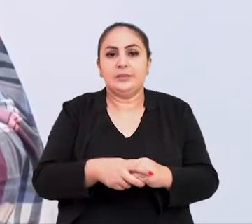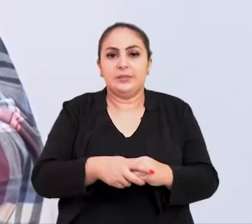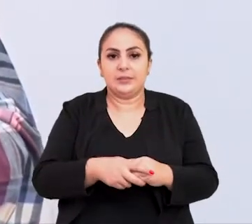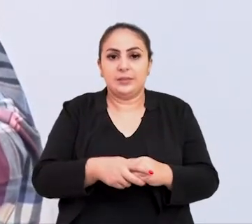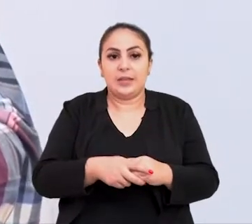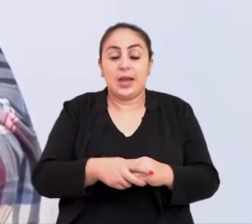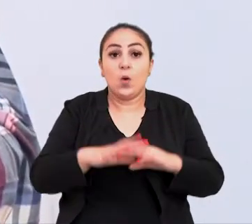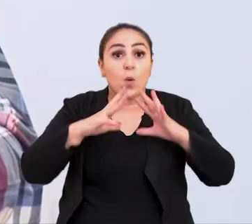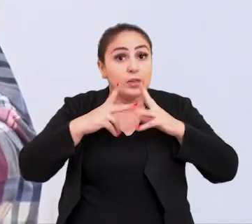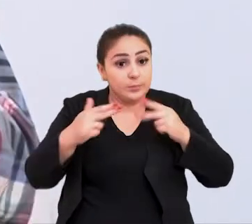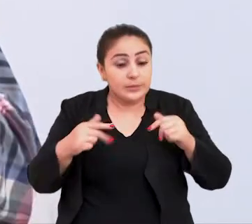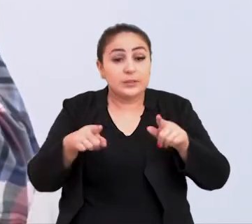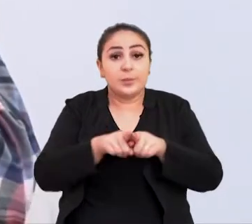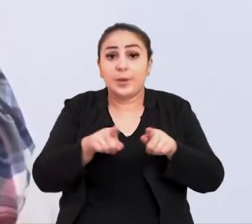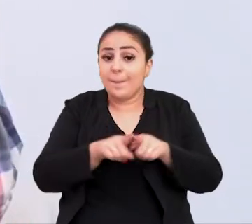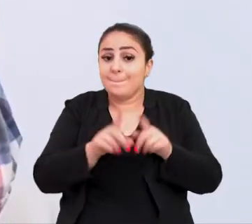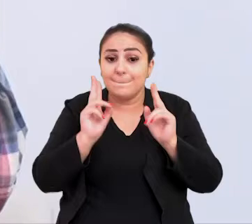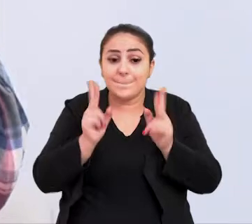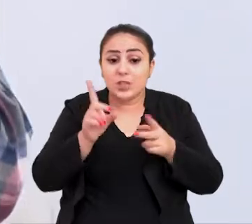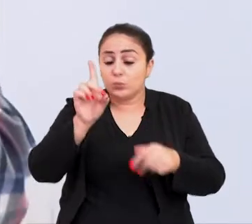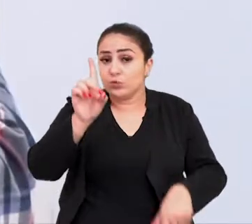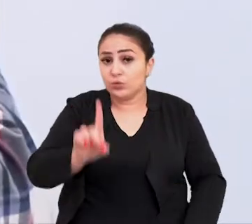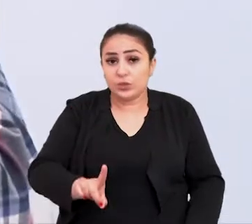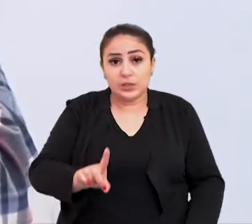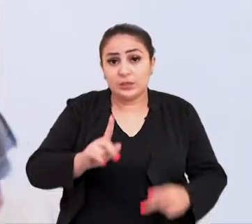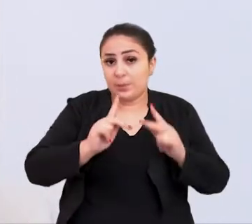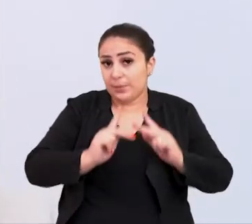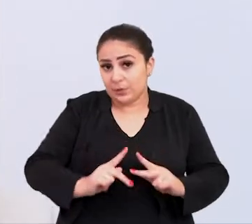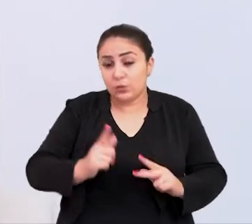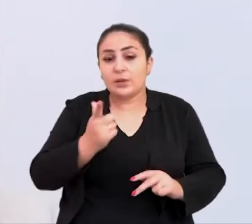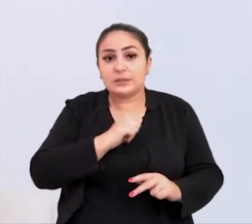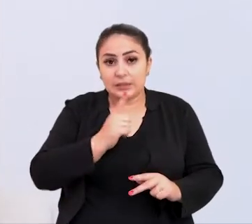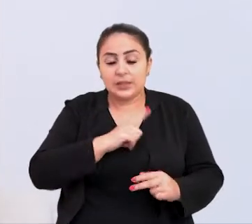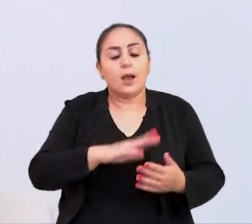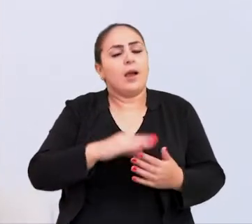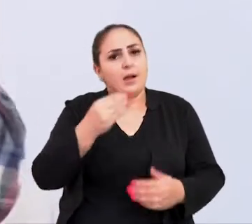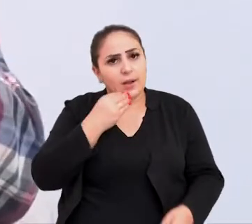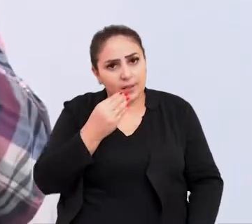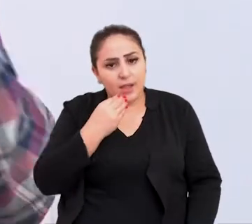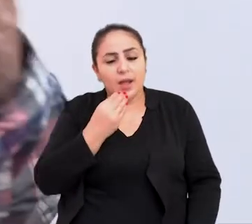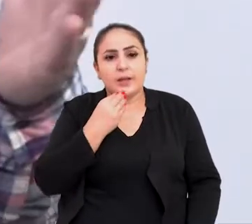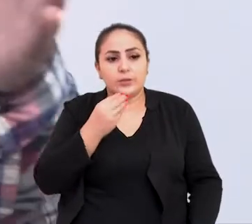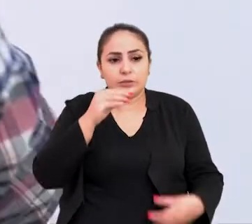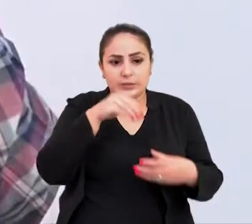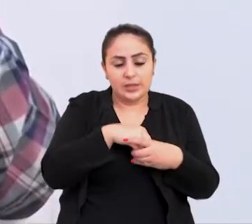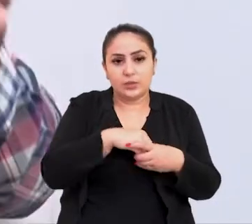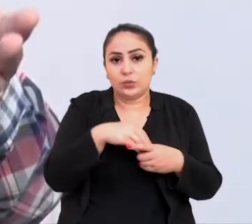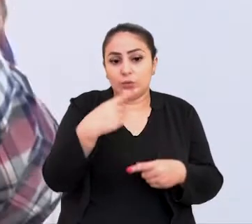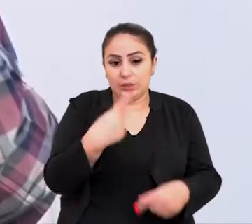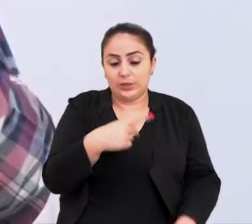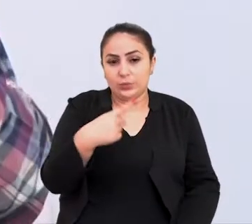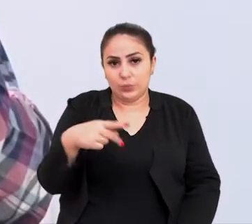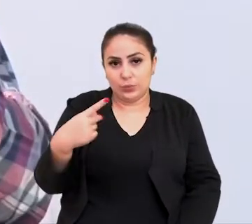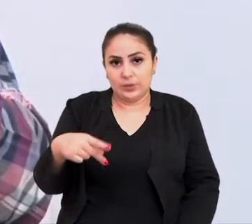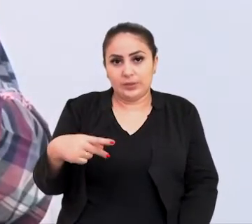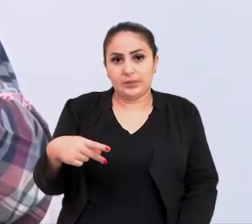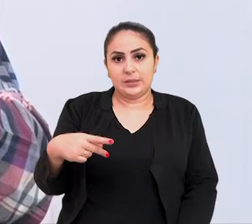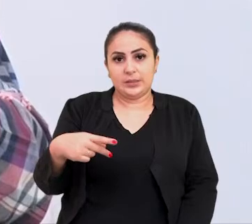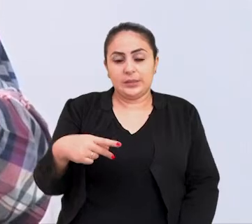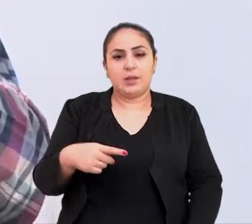animais. E os animais também têm os mesmos direitos que as pessoas têm. Obviamente que dentro da sua